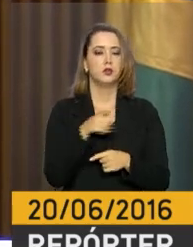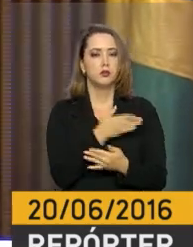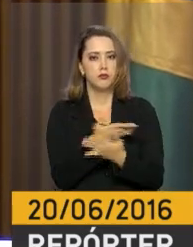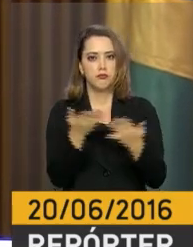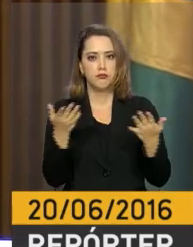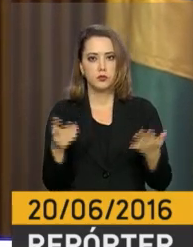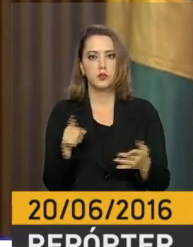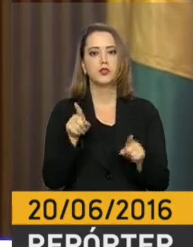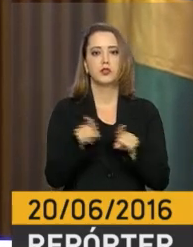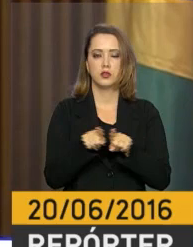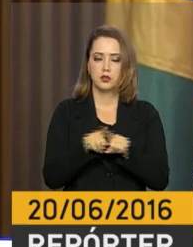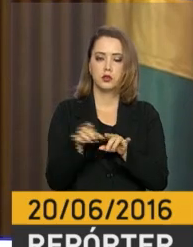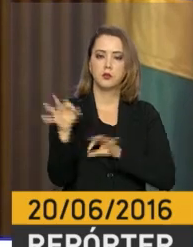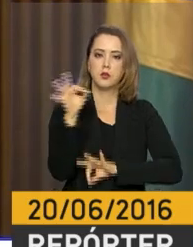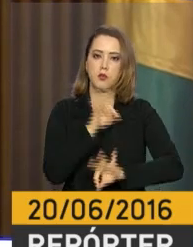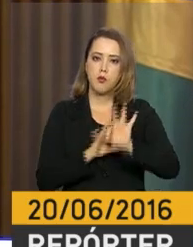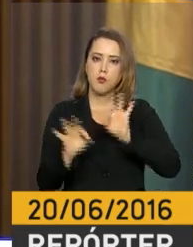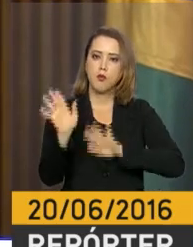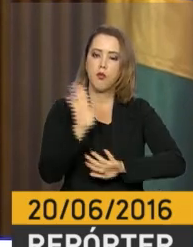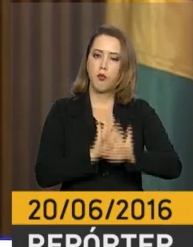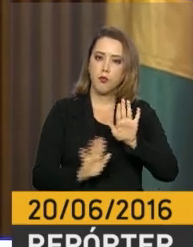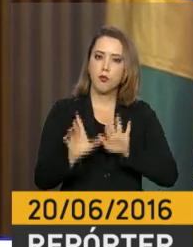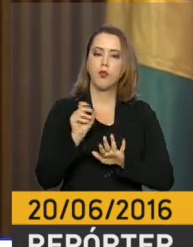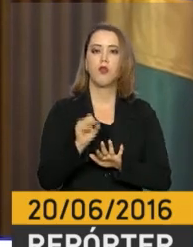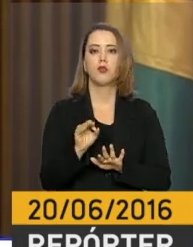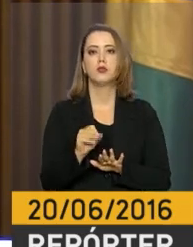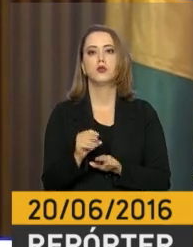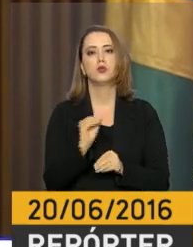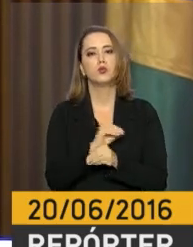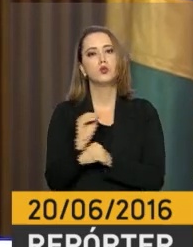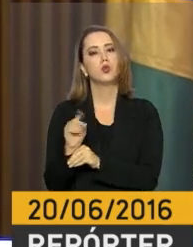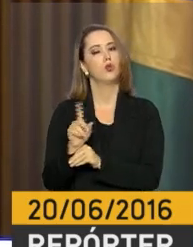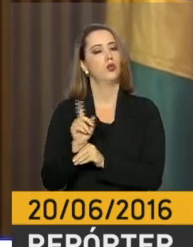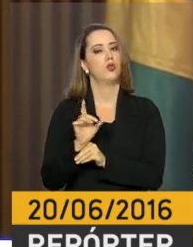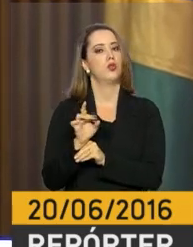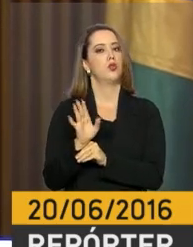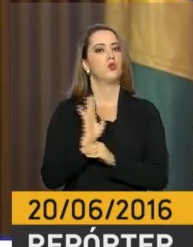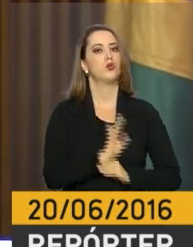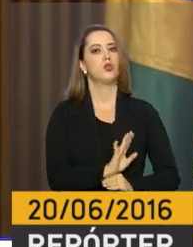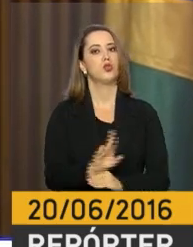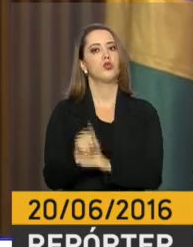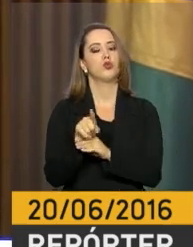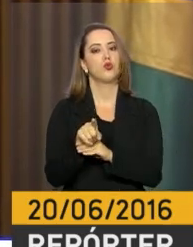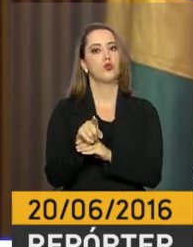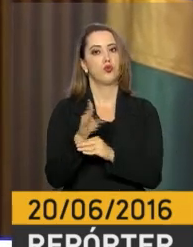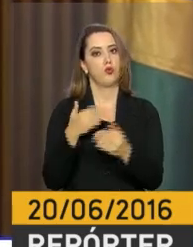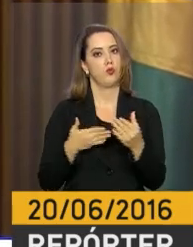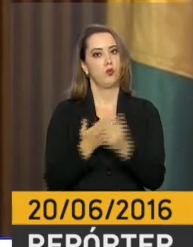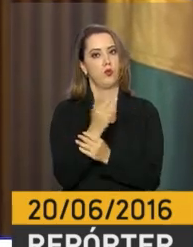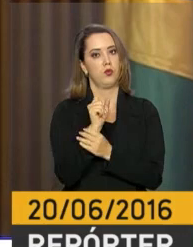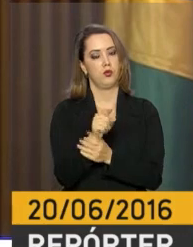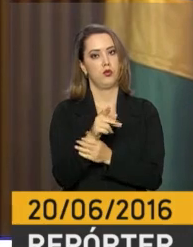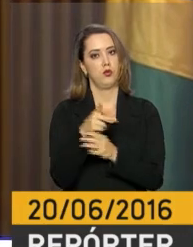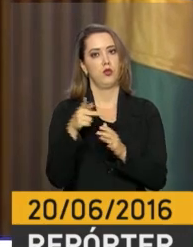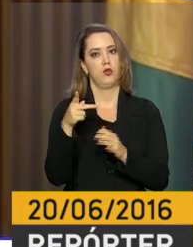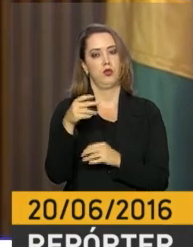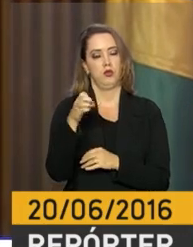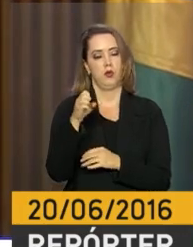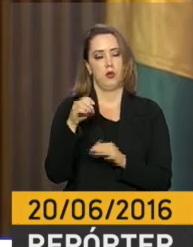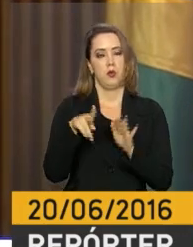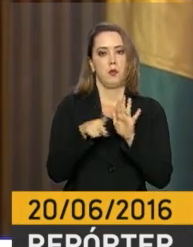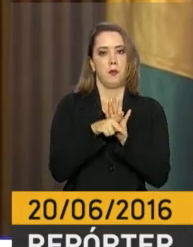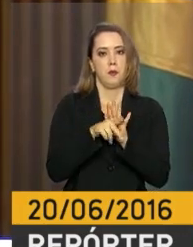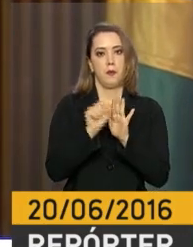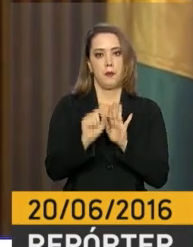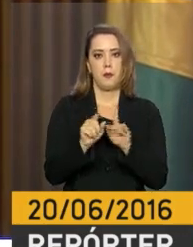senhores também cuidem não só de nos ajudar a aprovar essa proposta de emenda constitucional